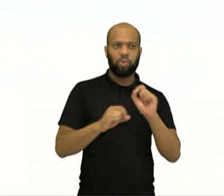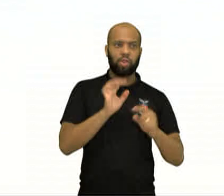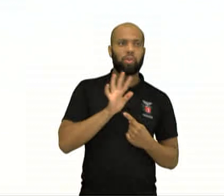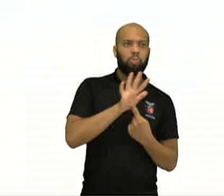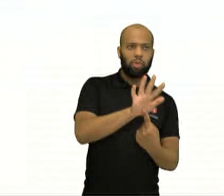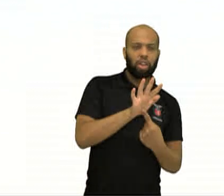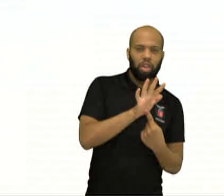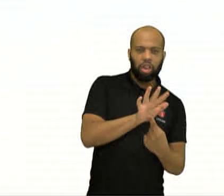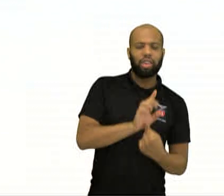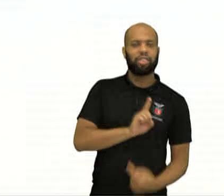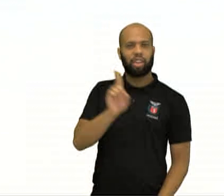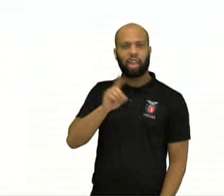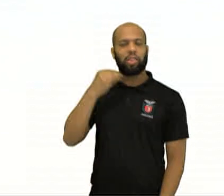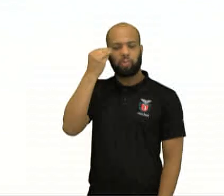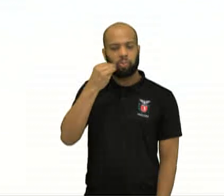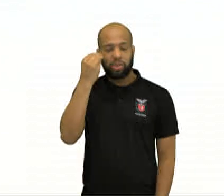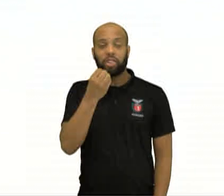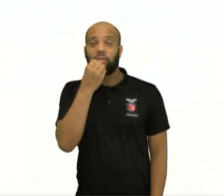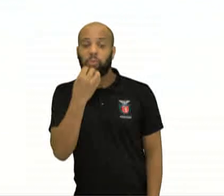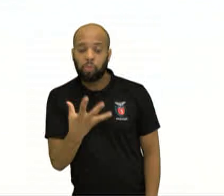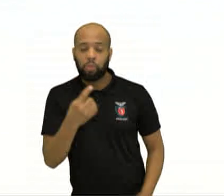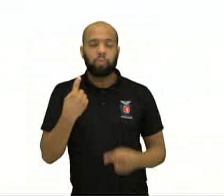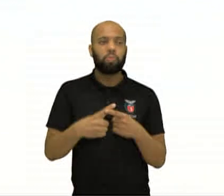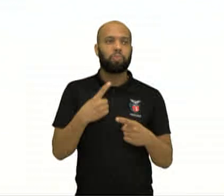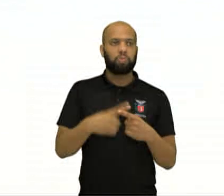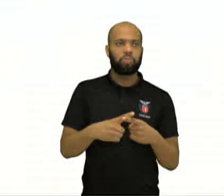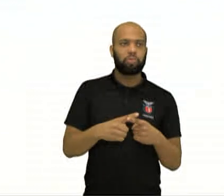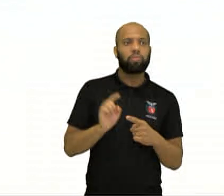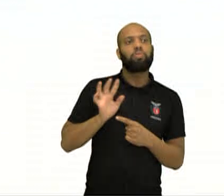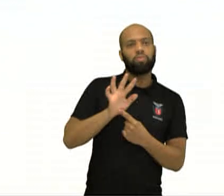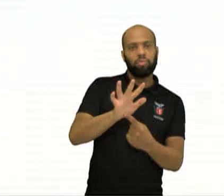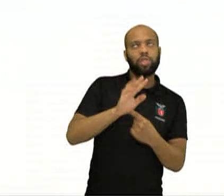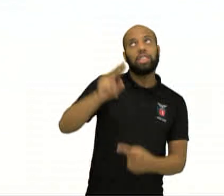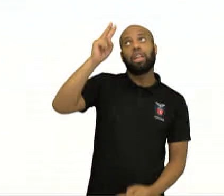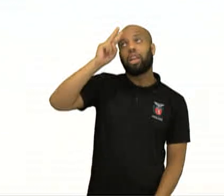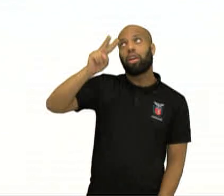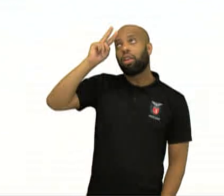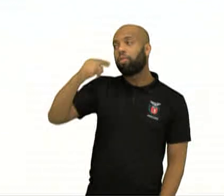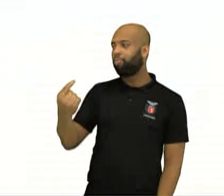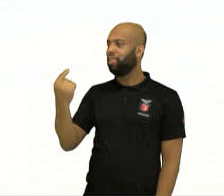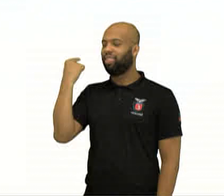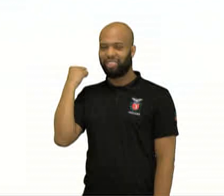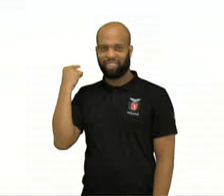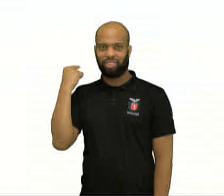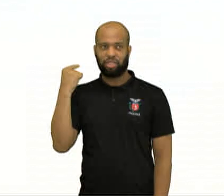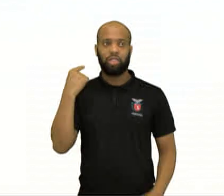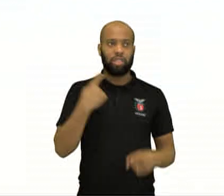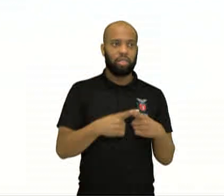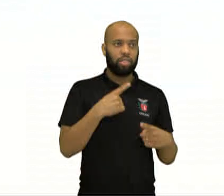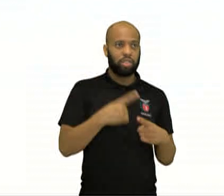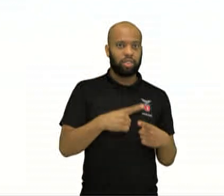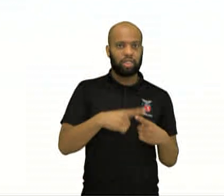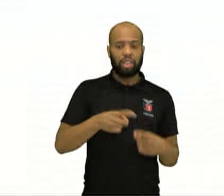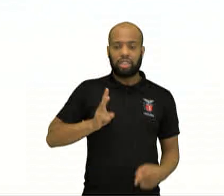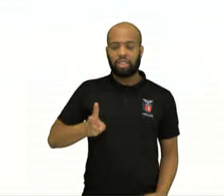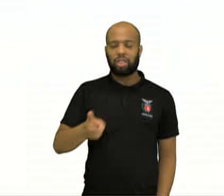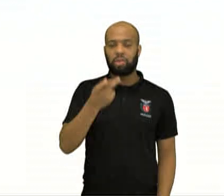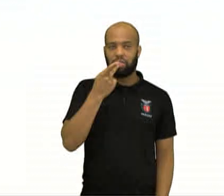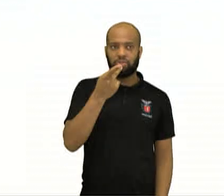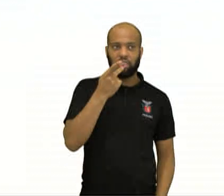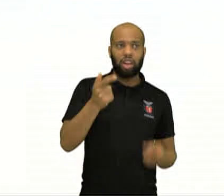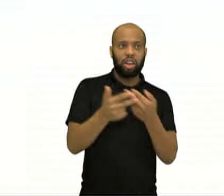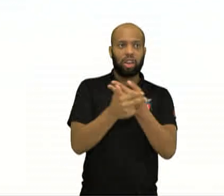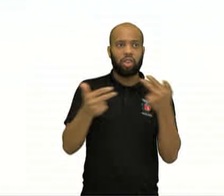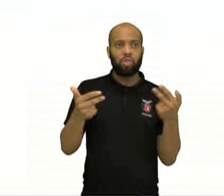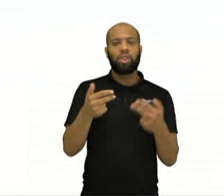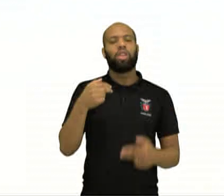que a experiência foi boa ao citar o quê? Uma remota lembrança. Pois é mais comum querer falar o quê?